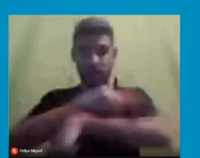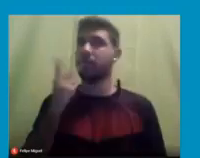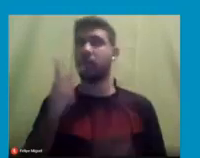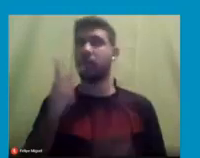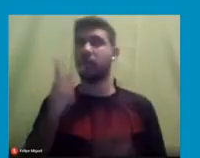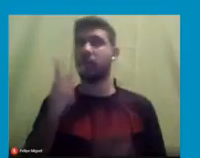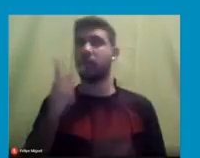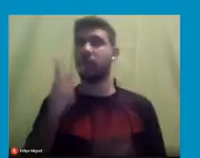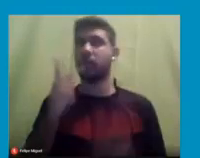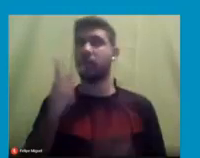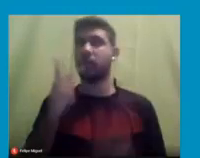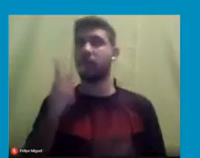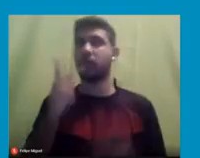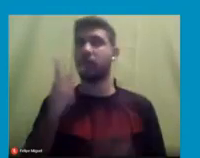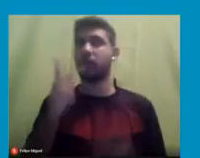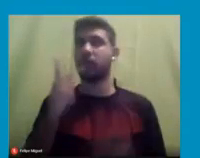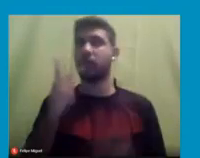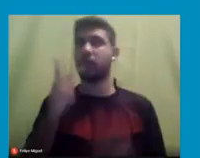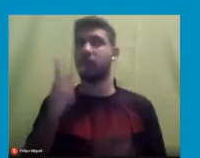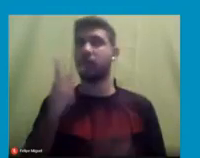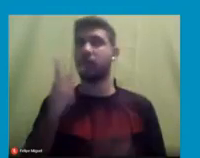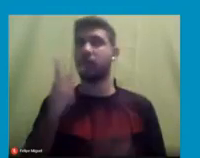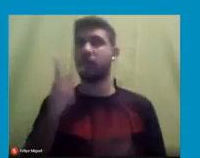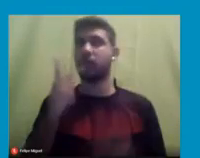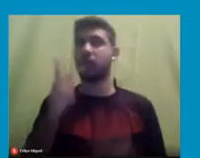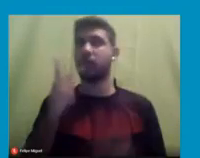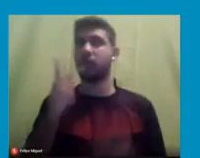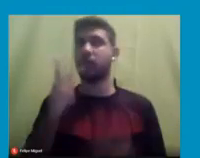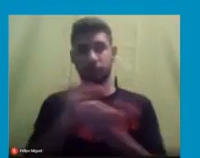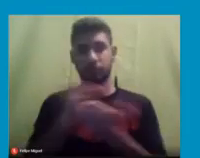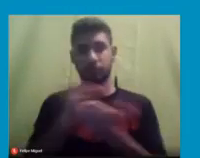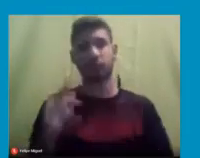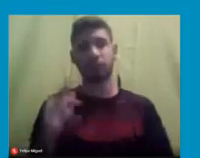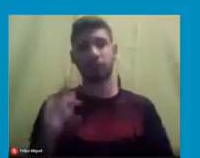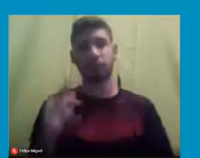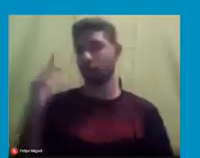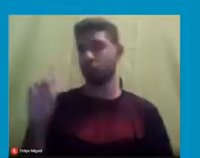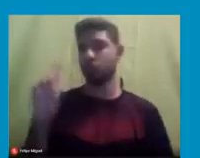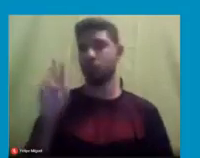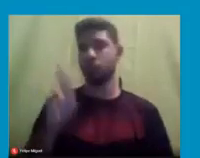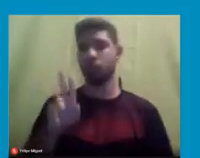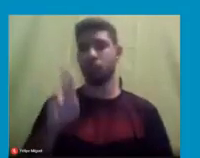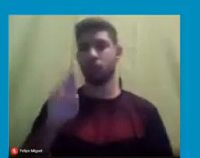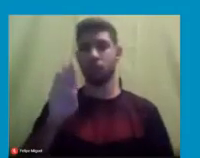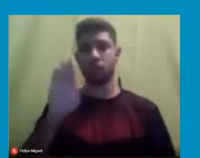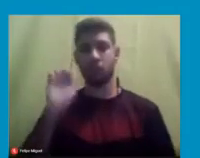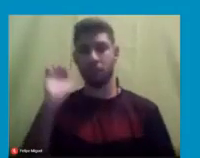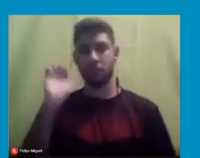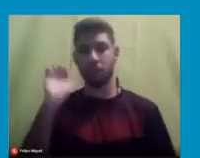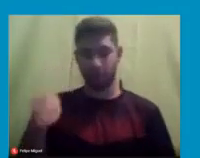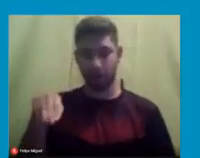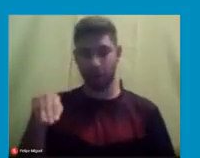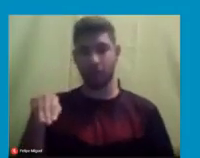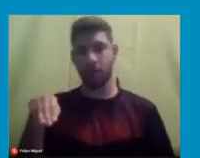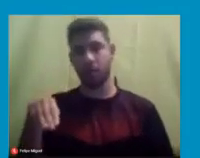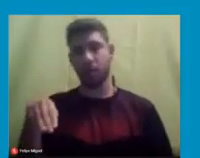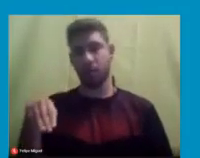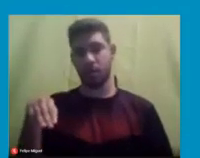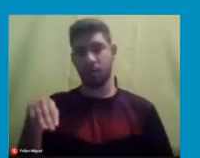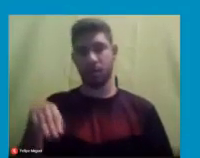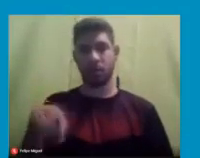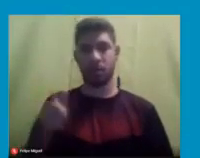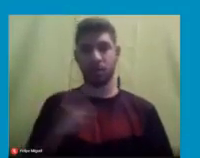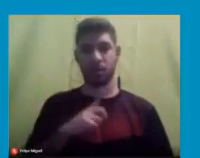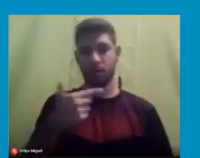esse fruto também da luta, de que eu não começo em Durban, não começo com a conferência de Durban agora no ano